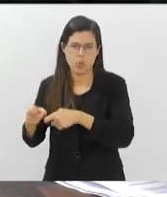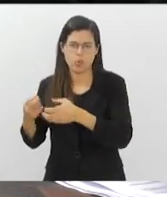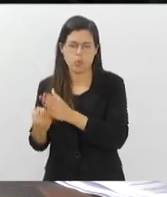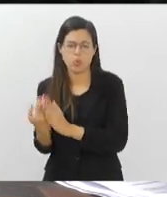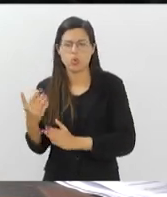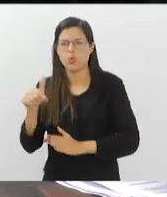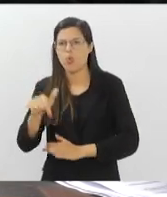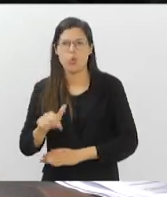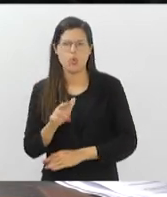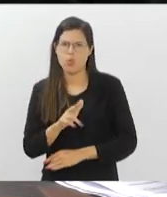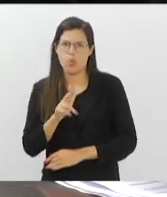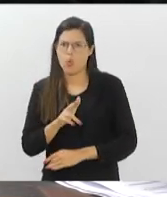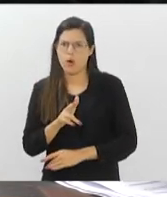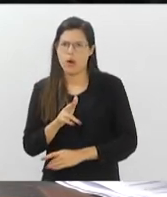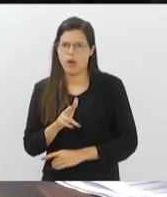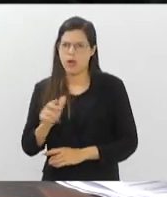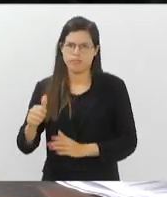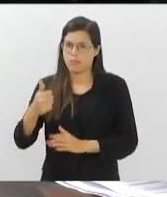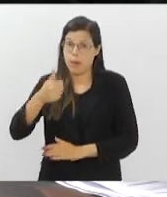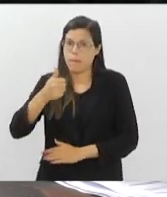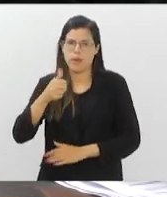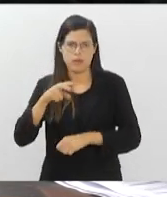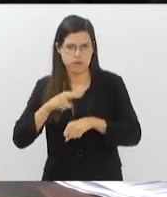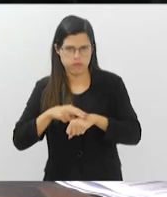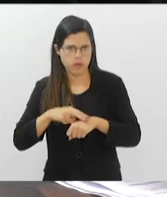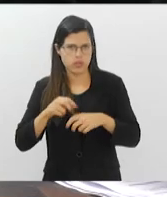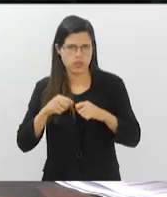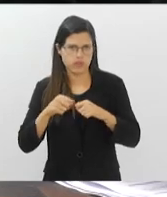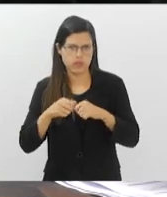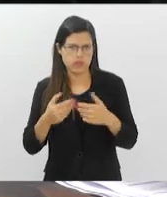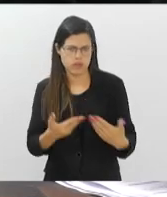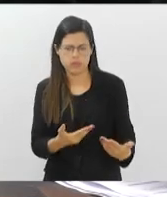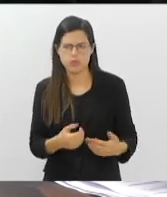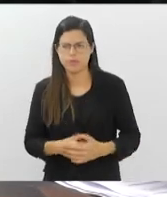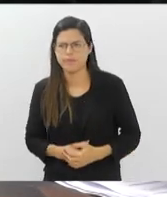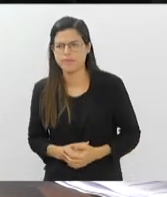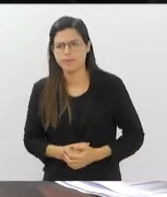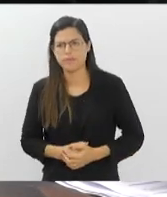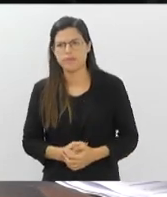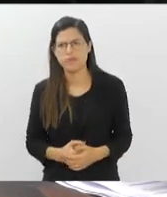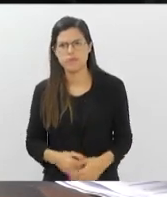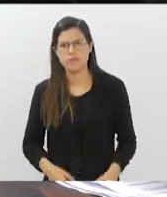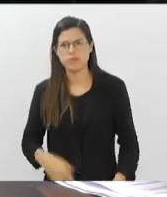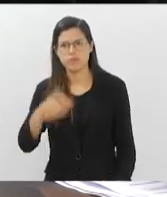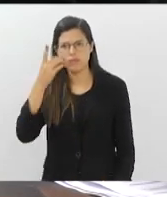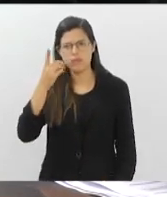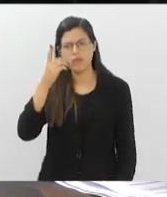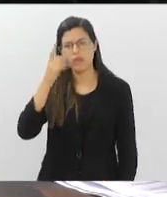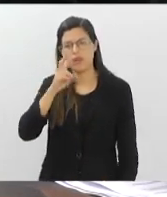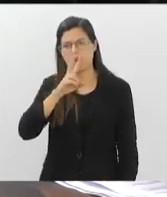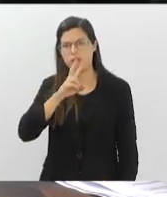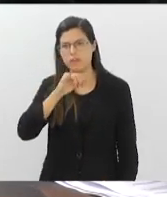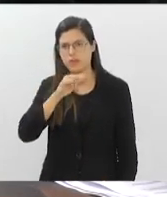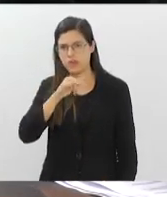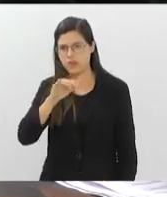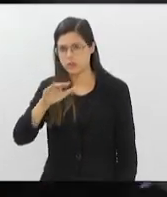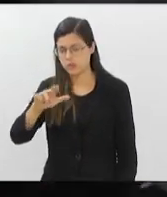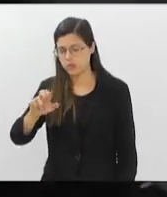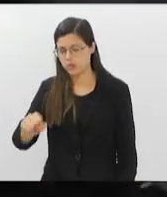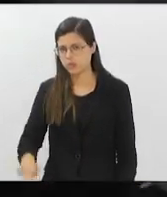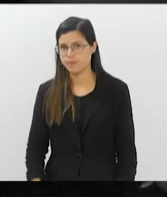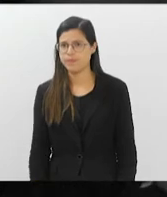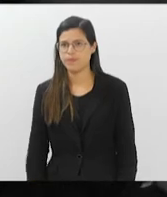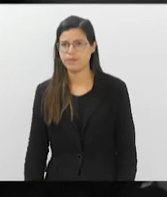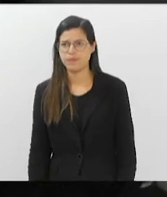esse parlamento indicações desse tipo. Senhor presidente. Deputado Cozzolino. Senhor presidente, de fato,